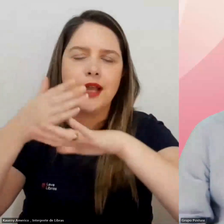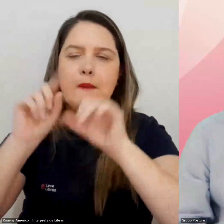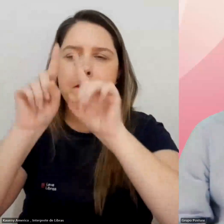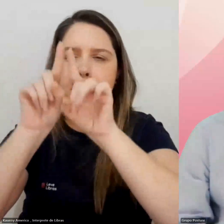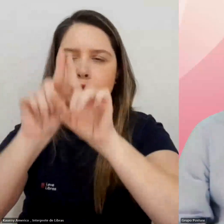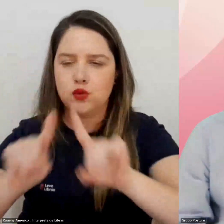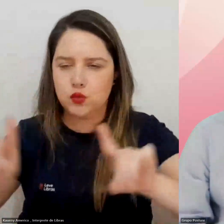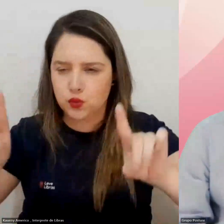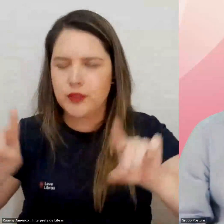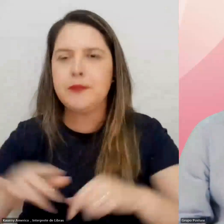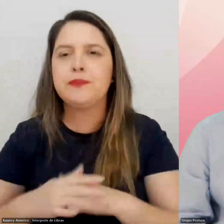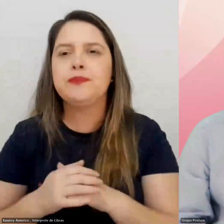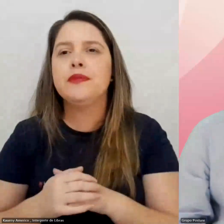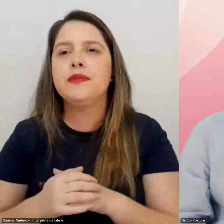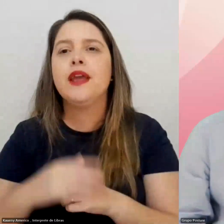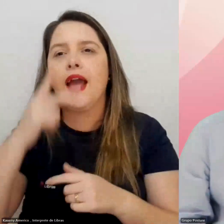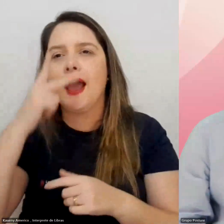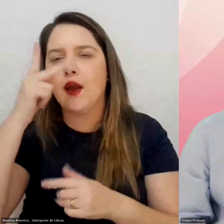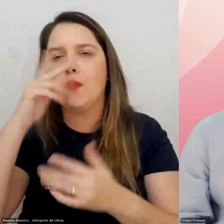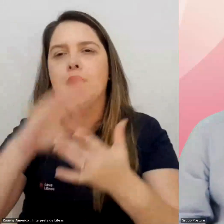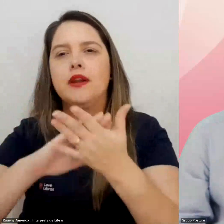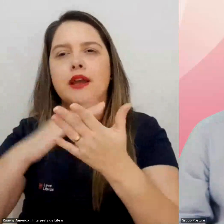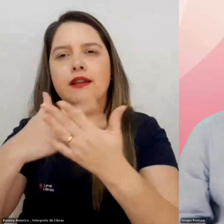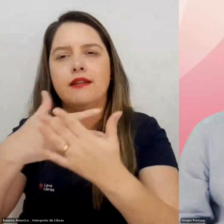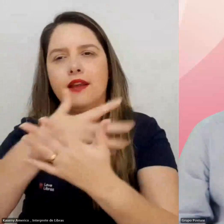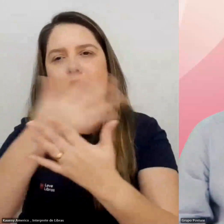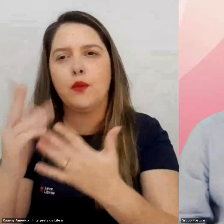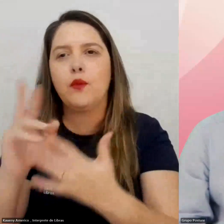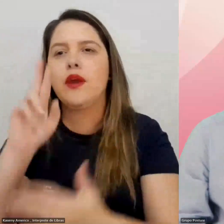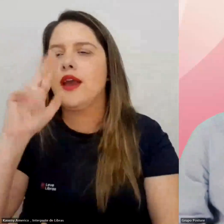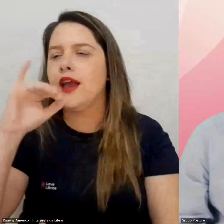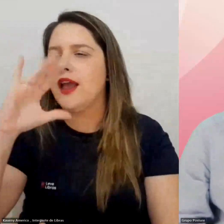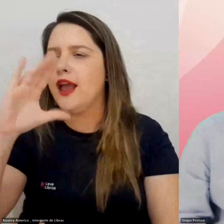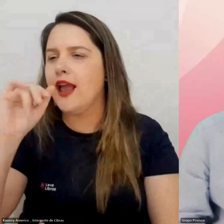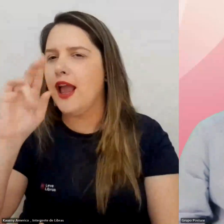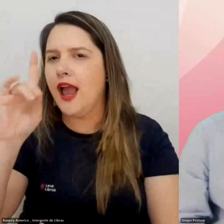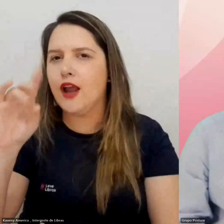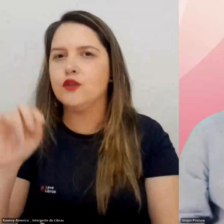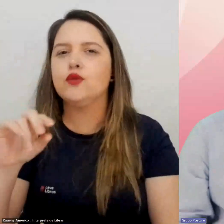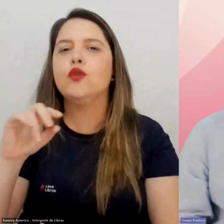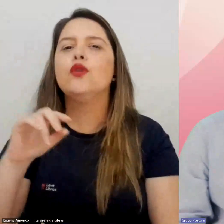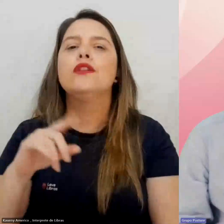da Cauene, do Ricardo, do Fúvio. Nome difícil, hein?